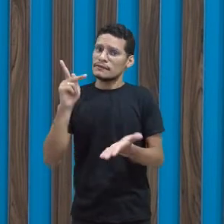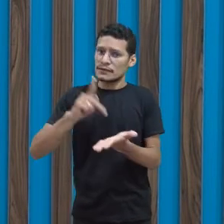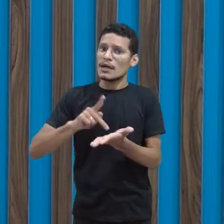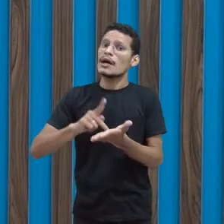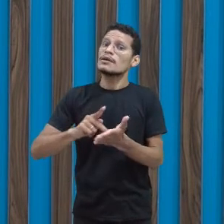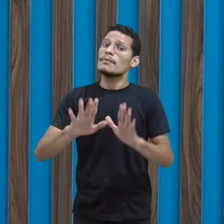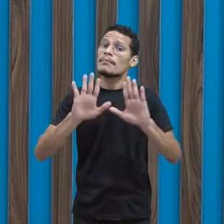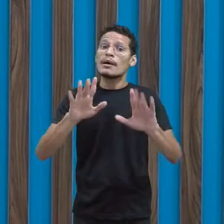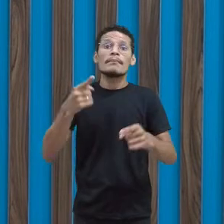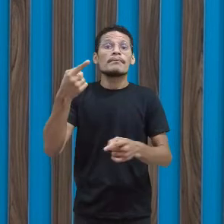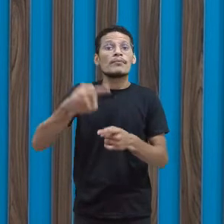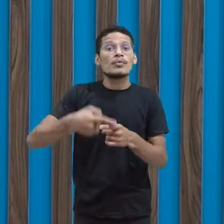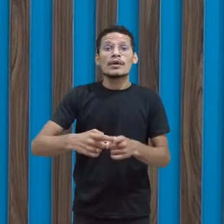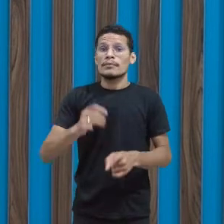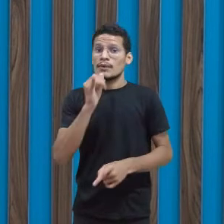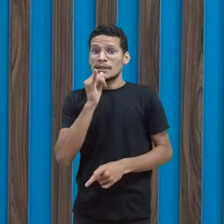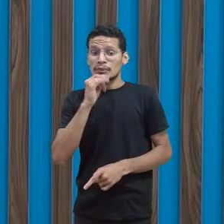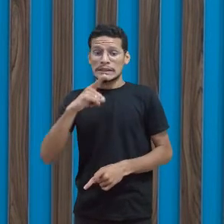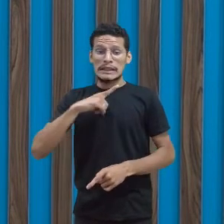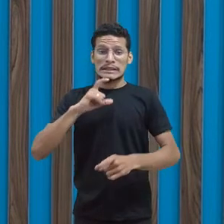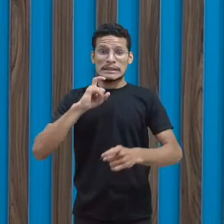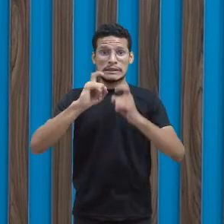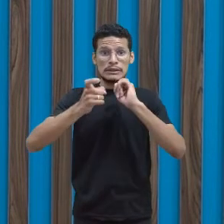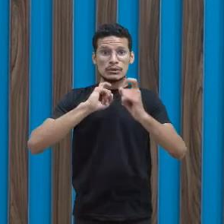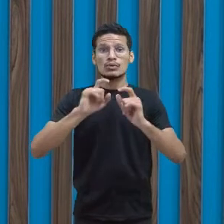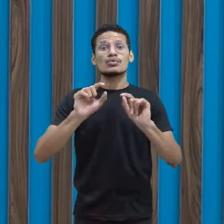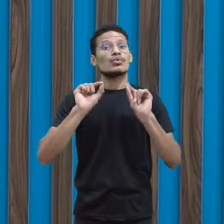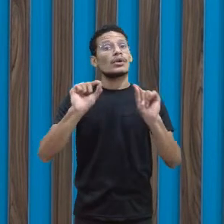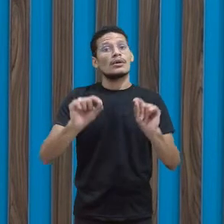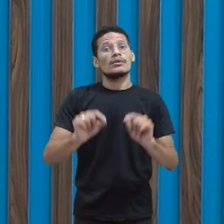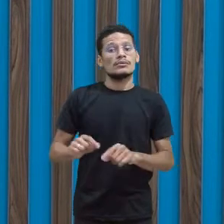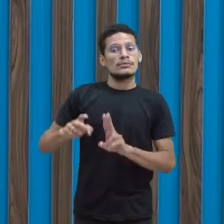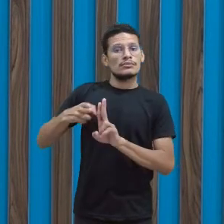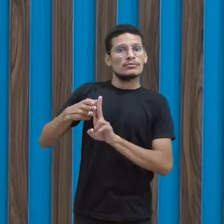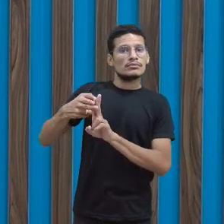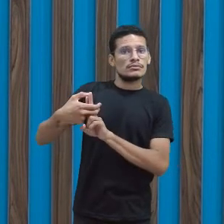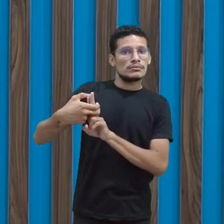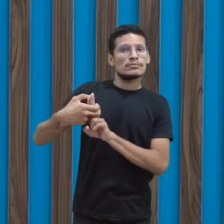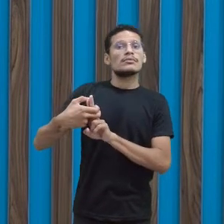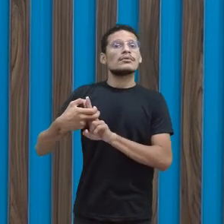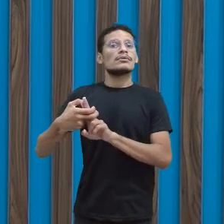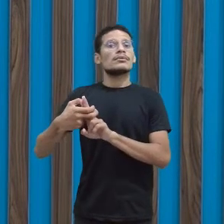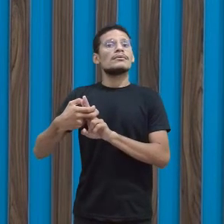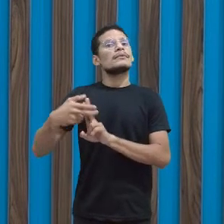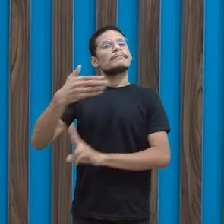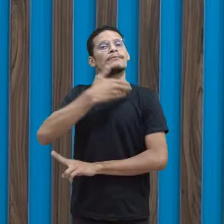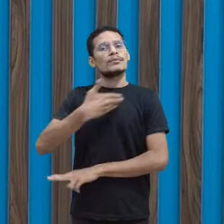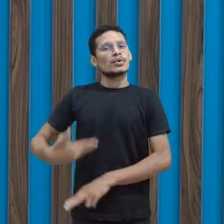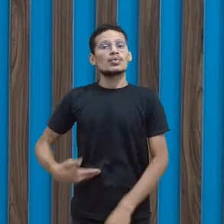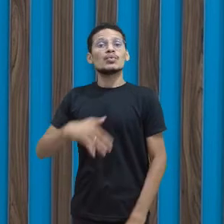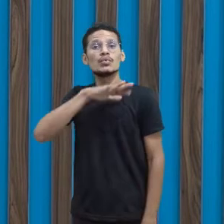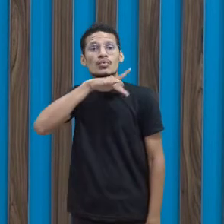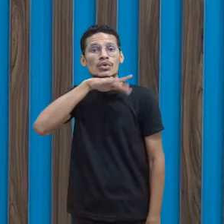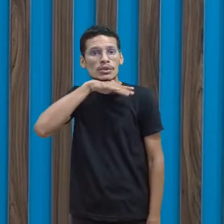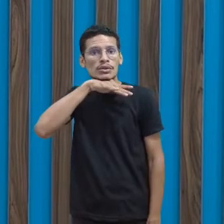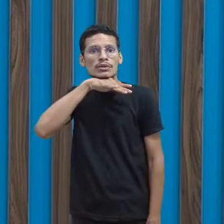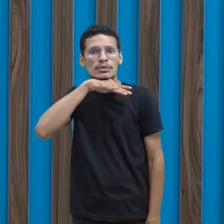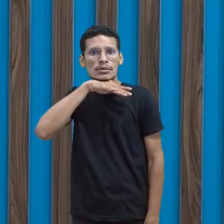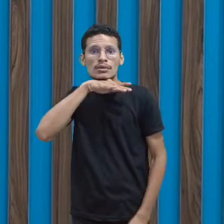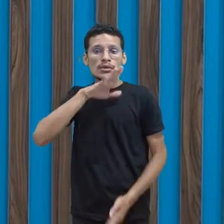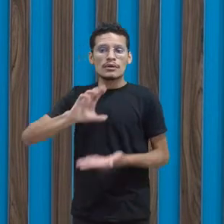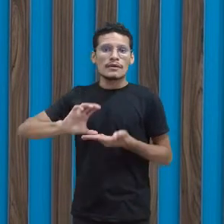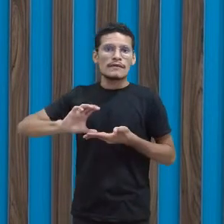verdade, mas por quê? Porque se cria esse discurso, né, de que o sistema público ele é ruim. Então não se